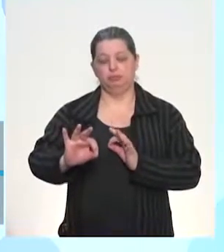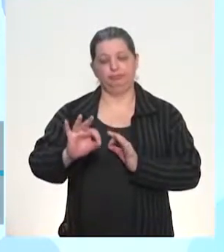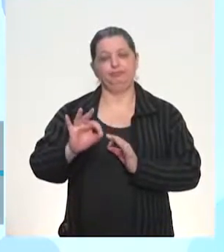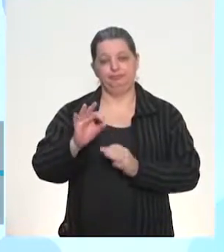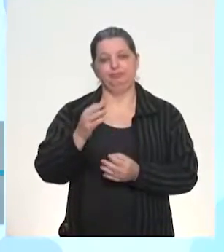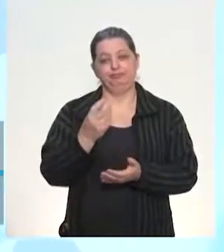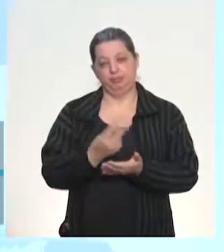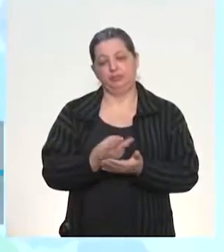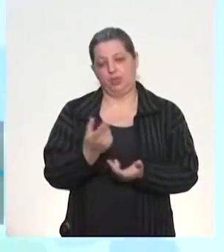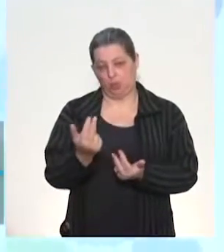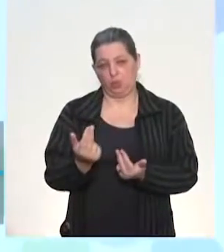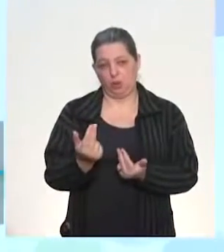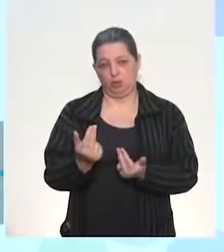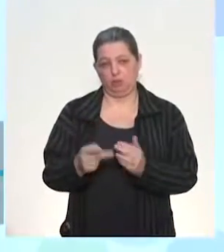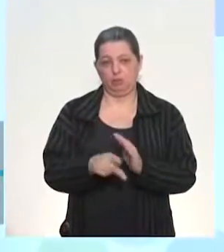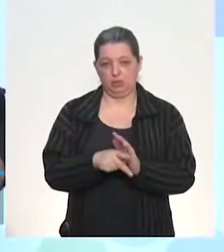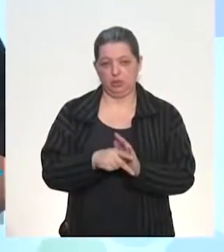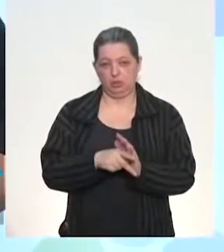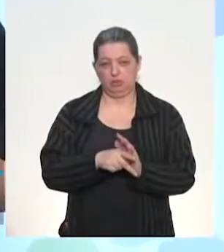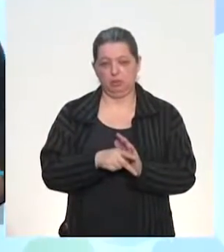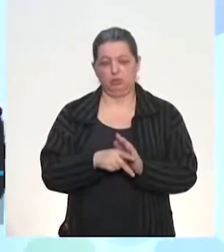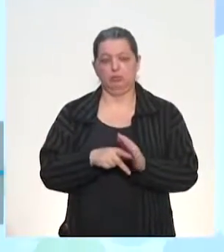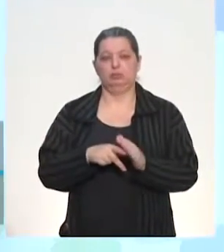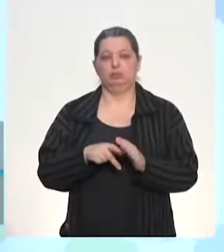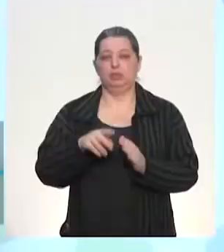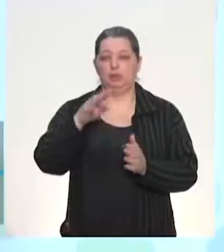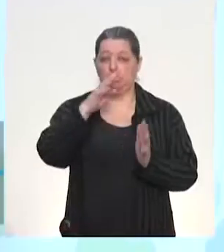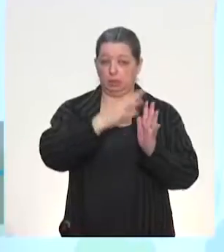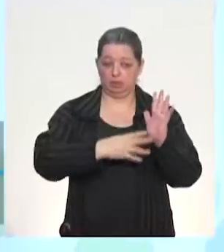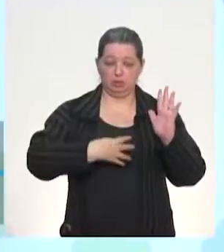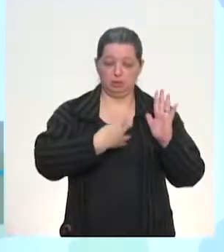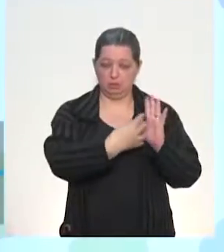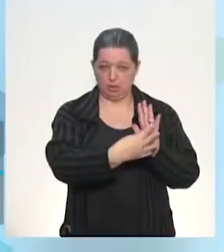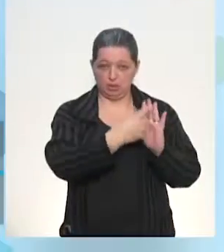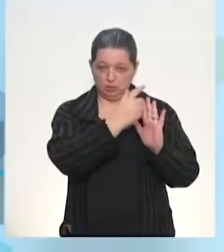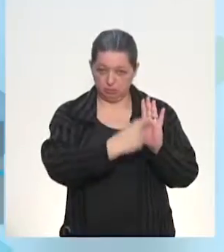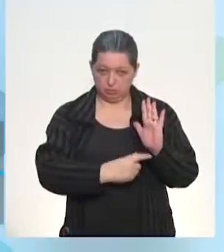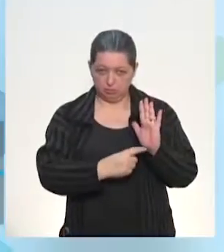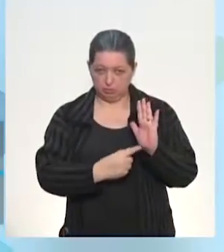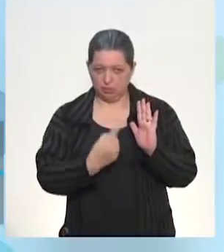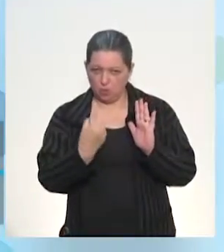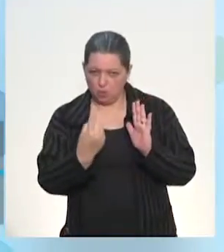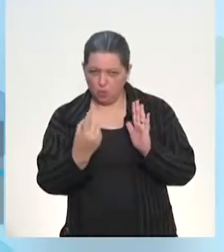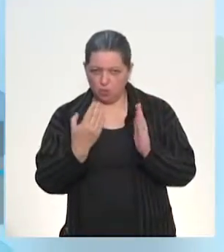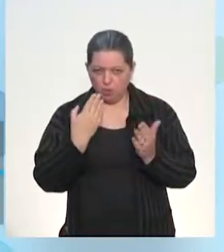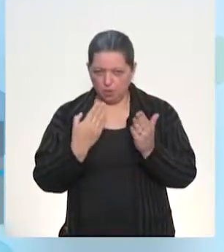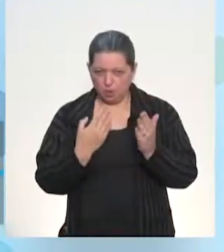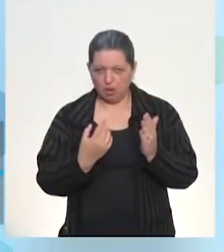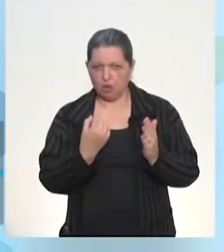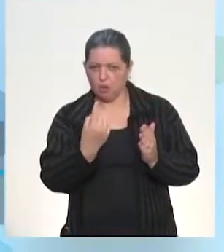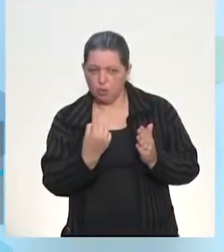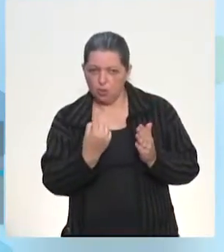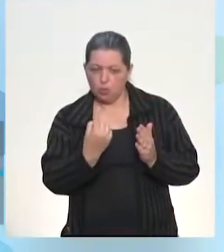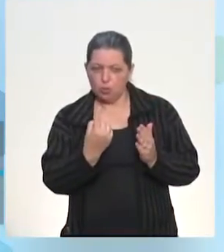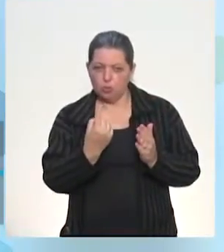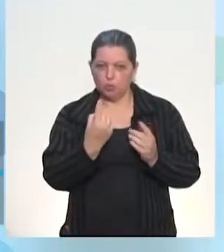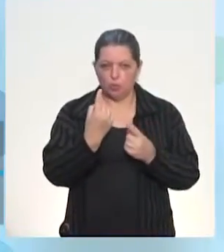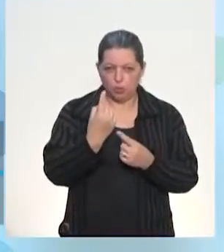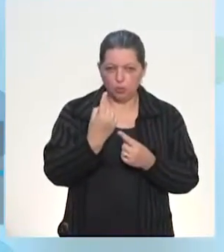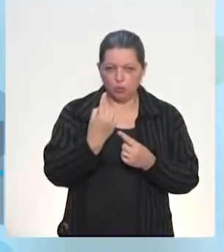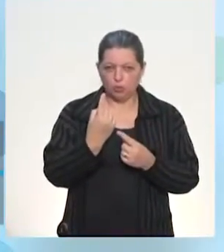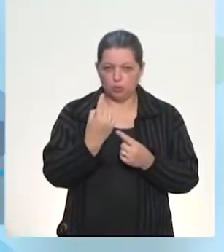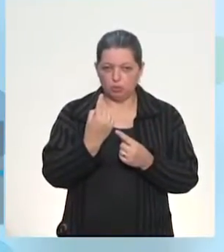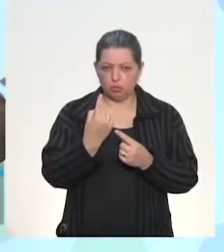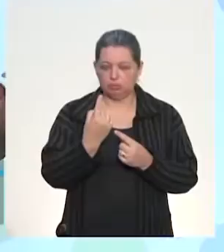ia olhar aqui a casinha da centena, ok? E eu ia comparar. 1. Poxa, esses 2 aqui